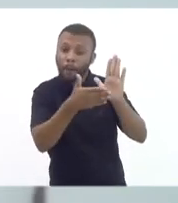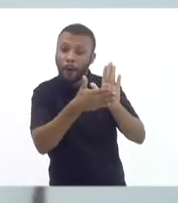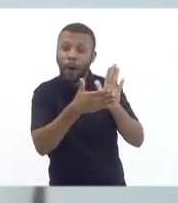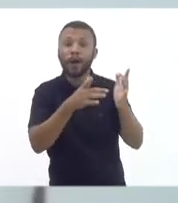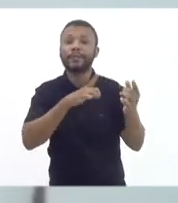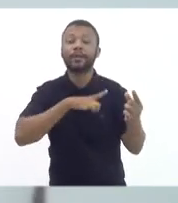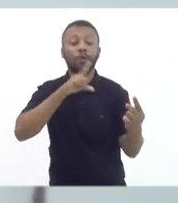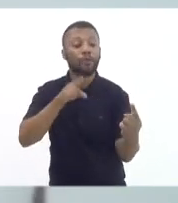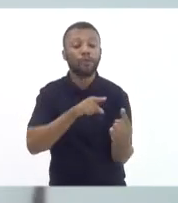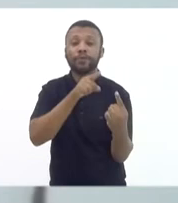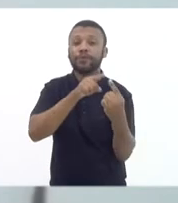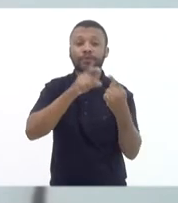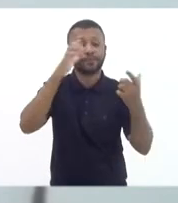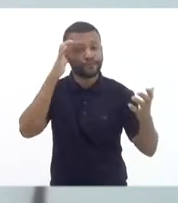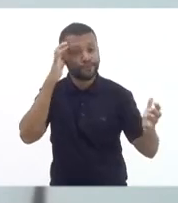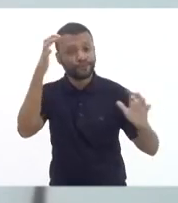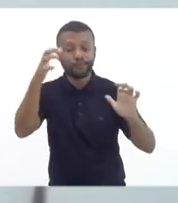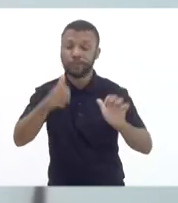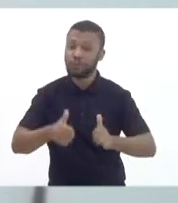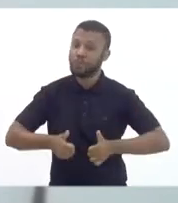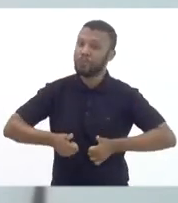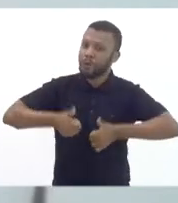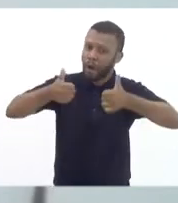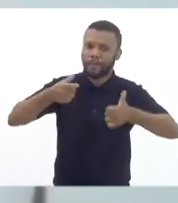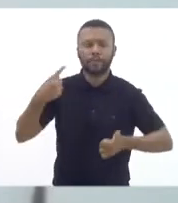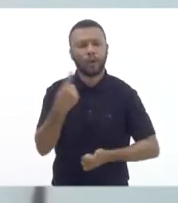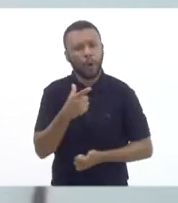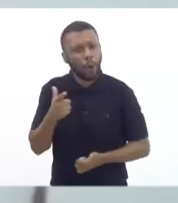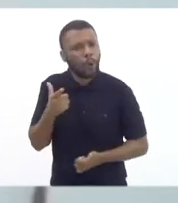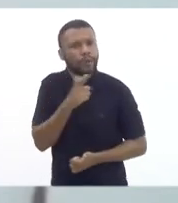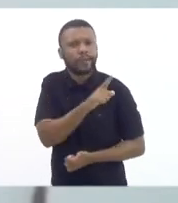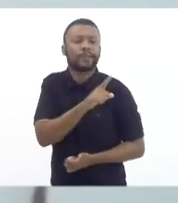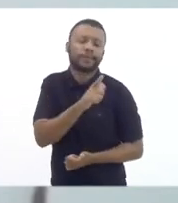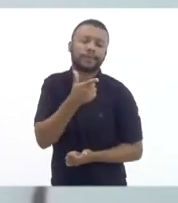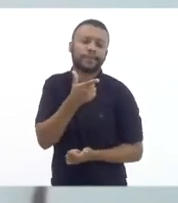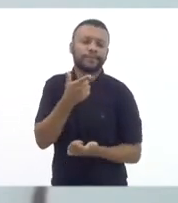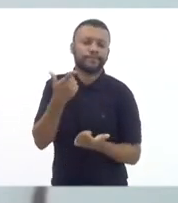que melhorem e que a gente faça alcançar